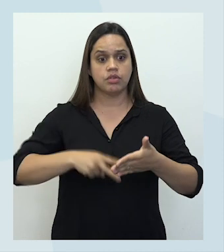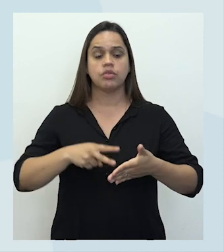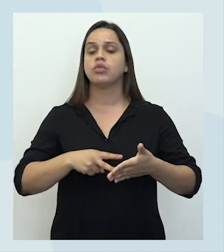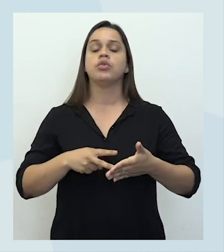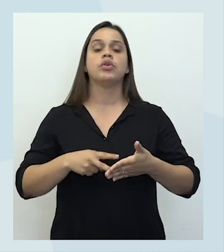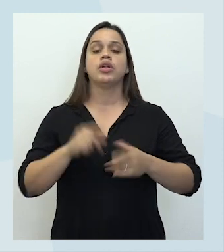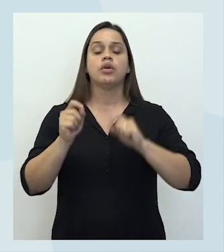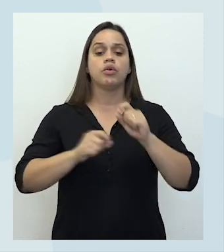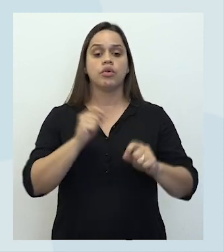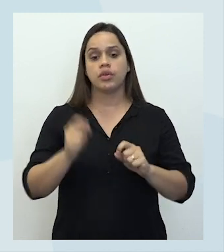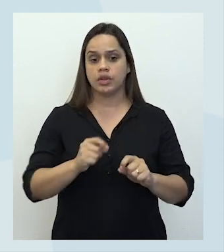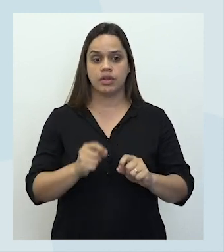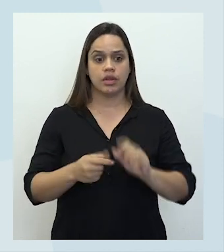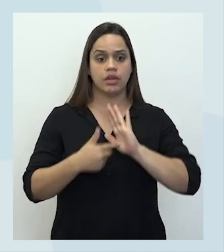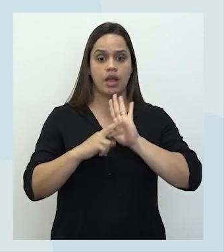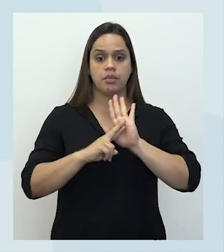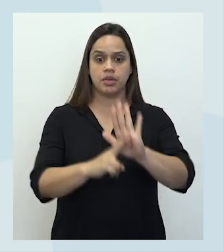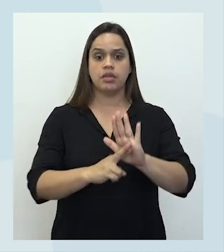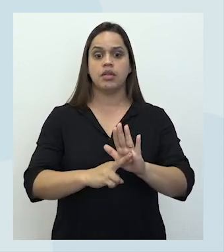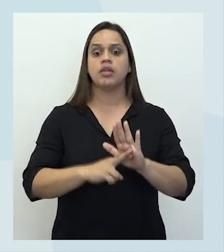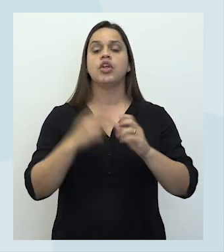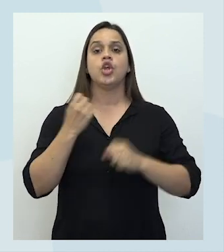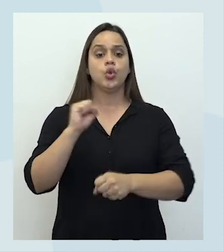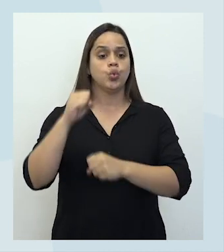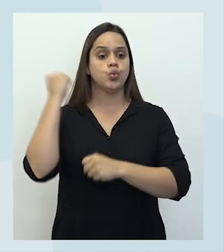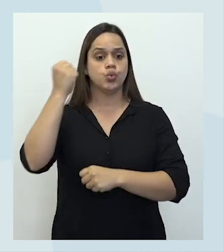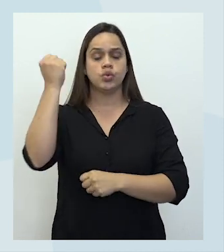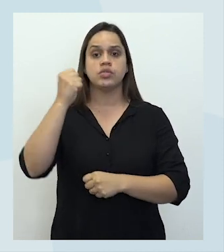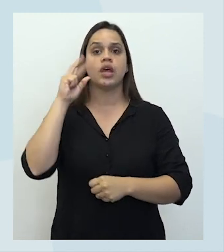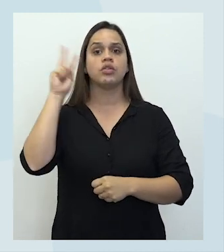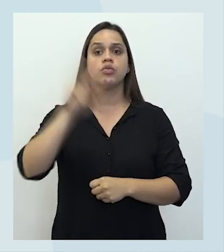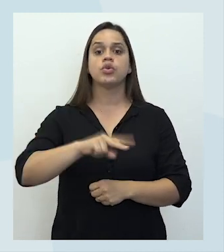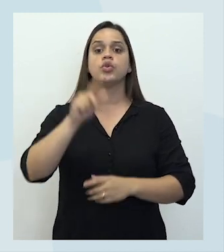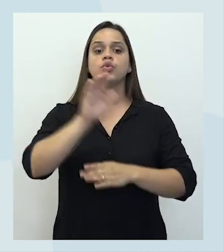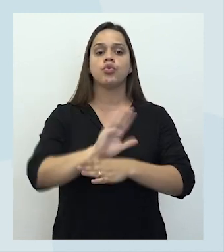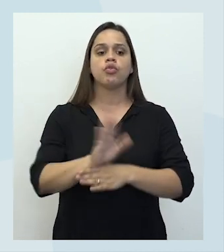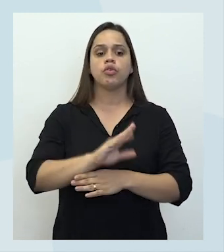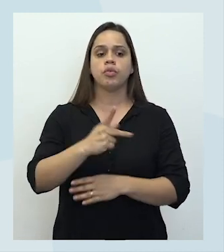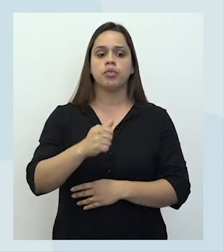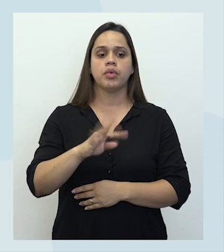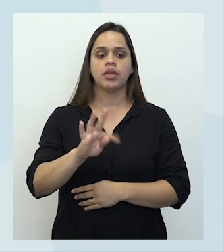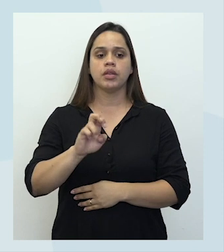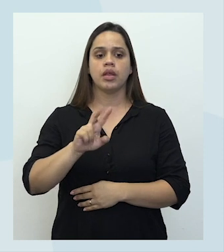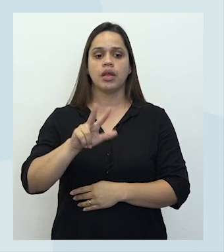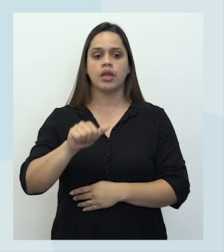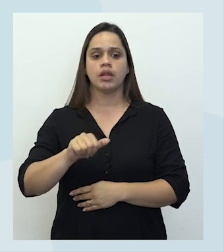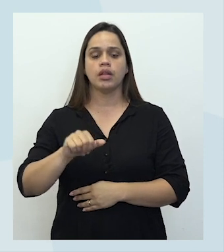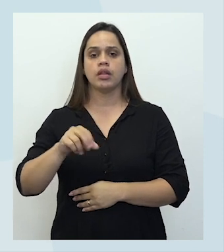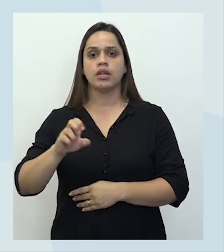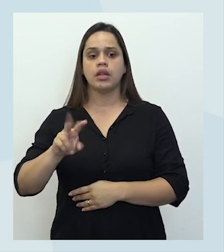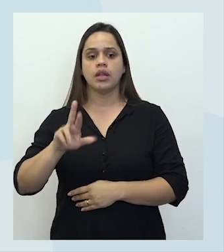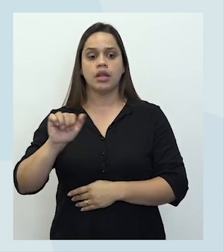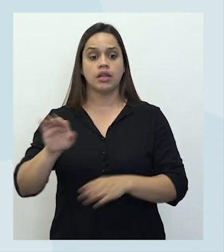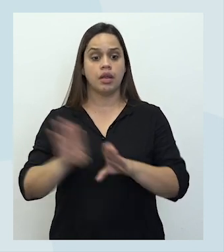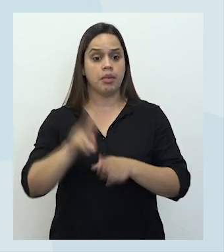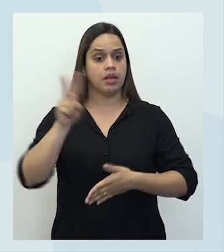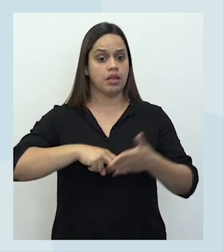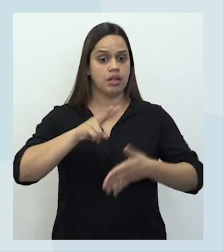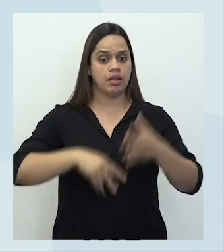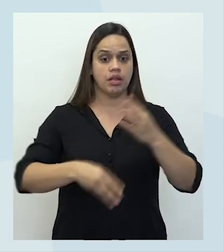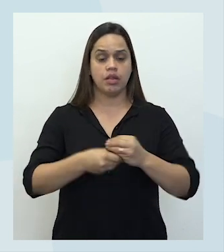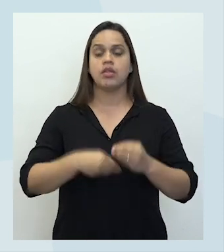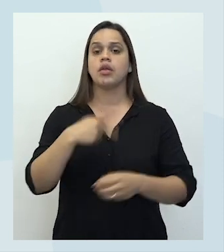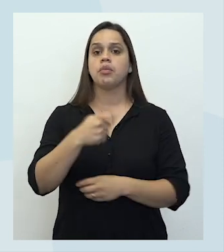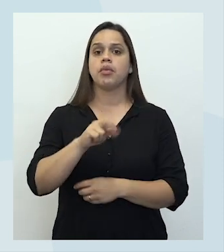a questão da representatividade e o sucesso de Pantera Negra, e a leitura da resenha também Parasita, filme